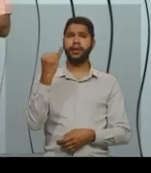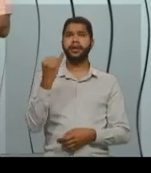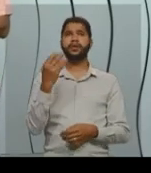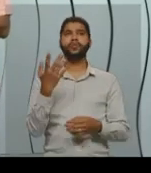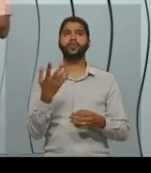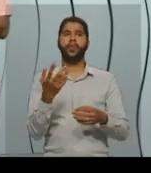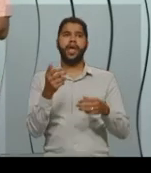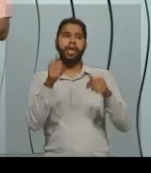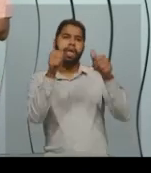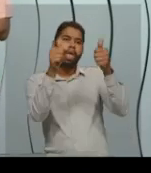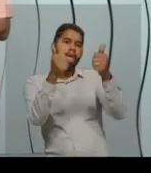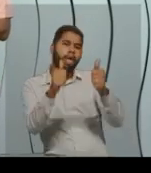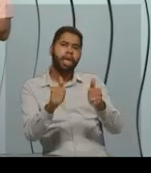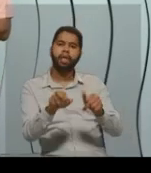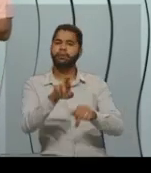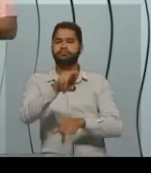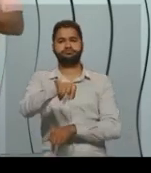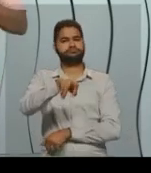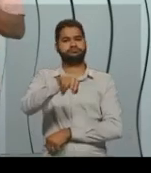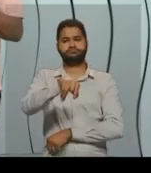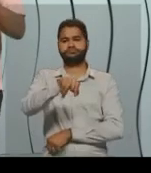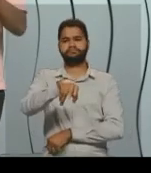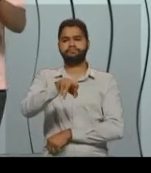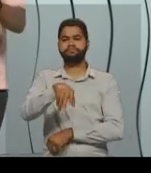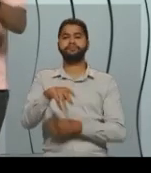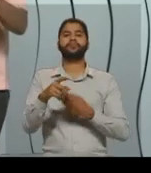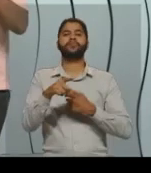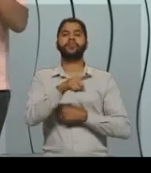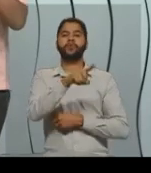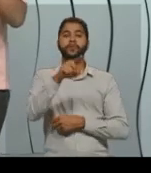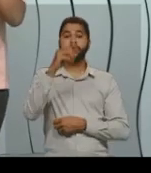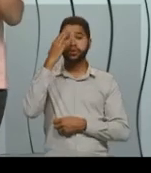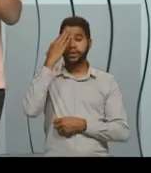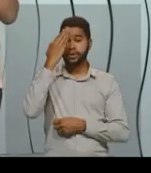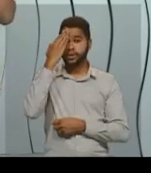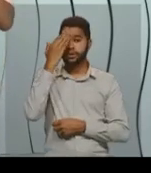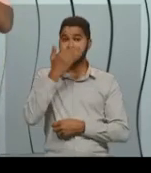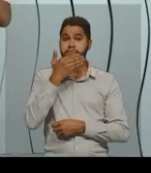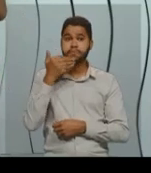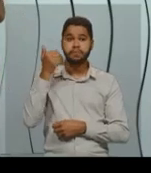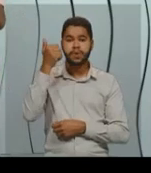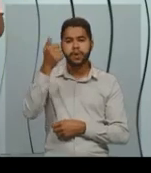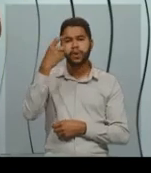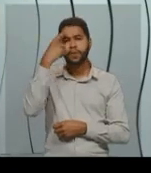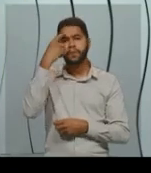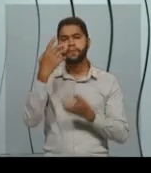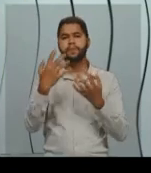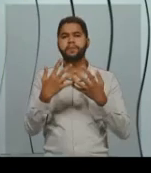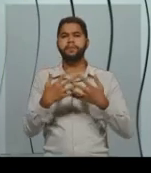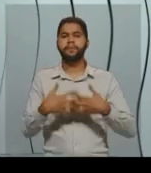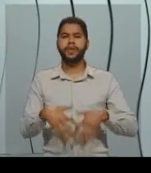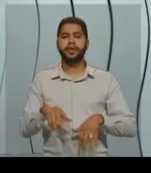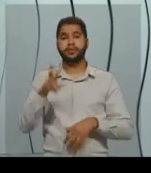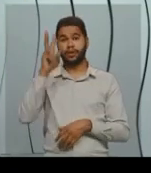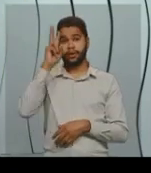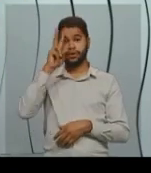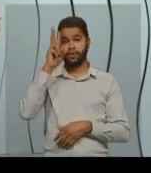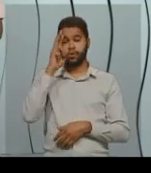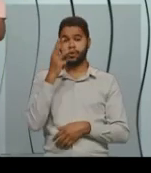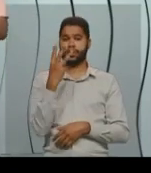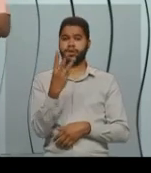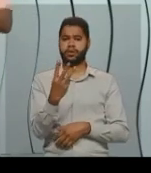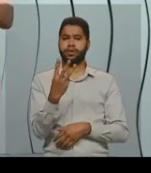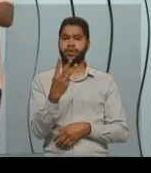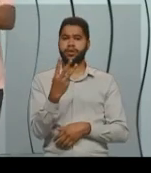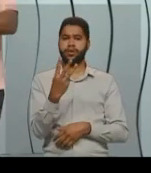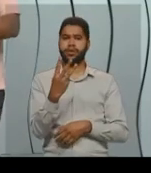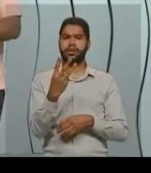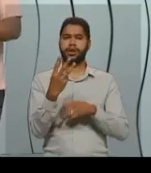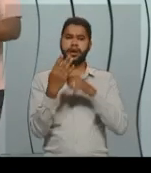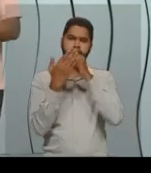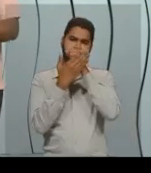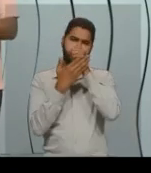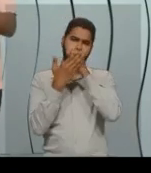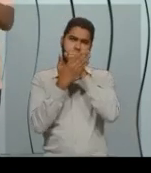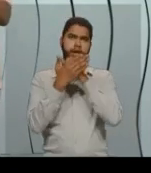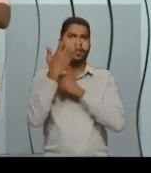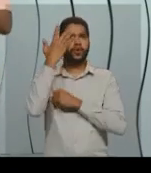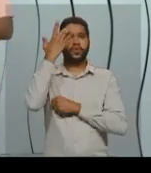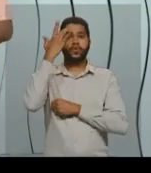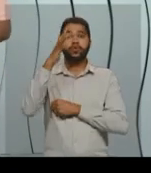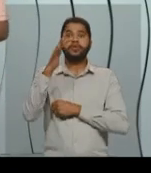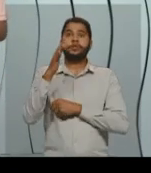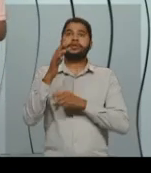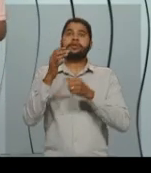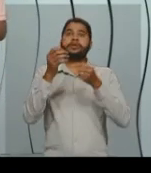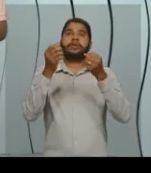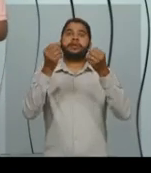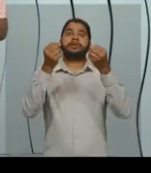o formato de uma coisa. Para você entender isso melhor, pense na história dos três porquinhos. Eu não vou saber contar muito bem aqui, mas vou dar